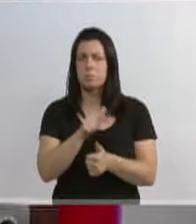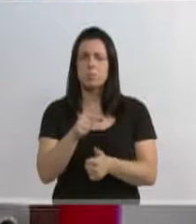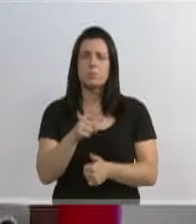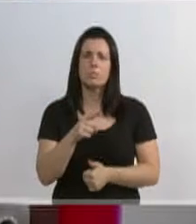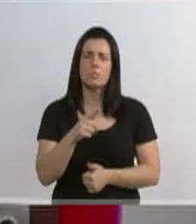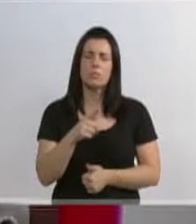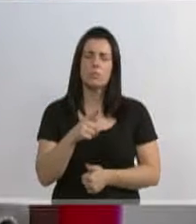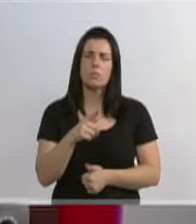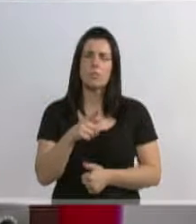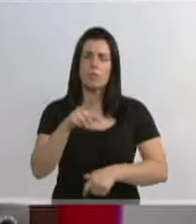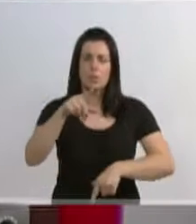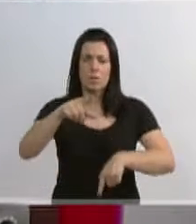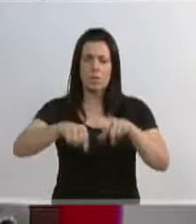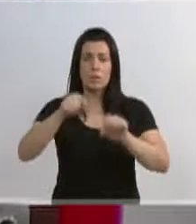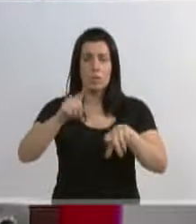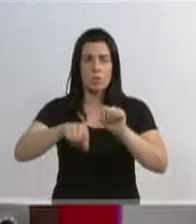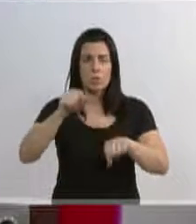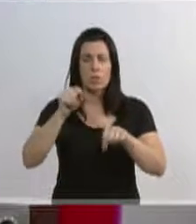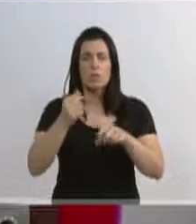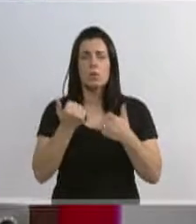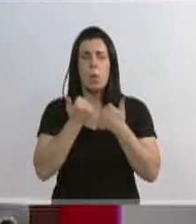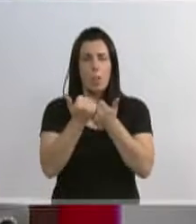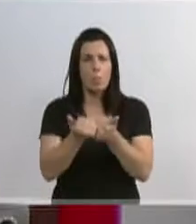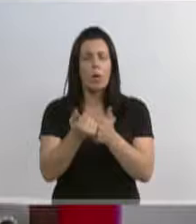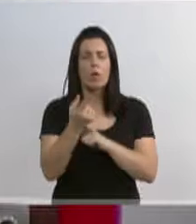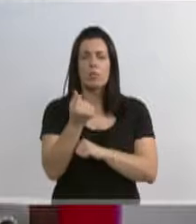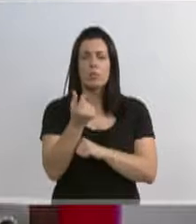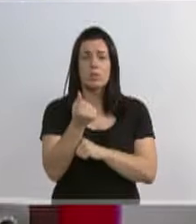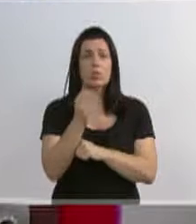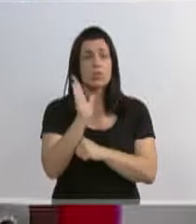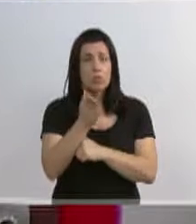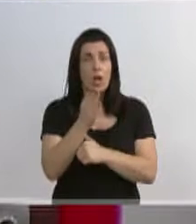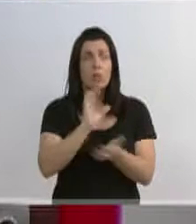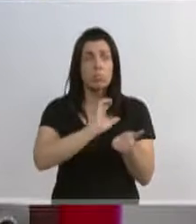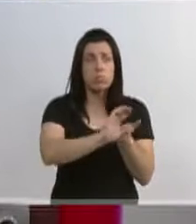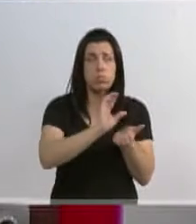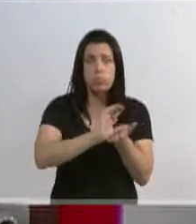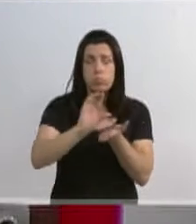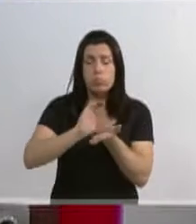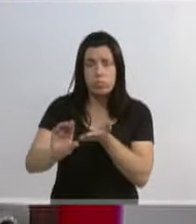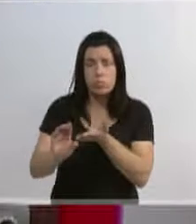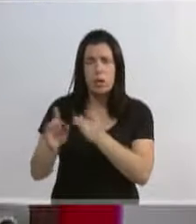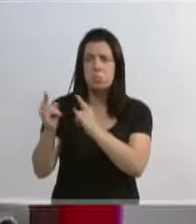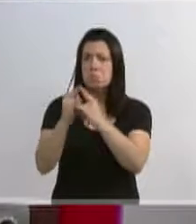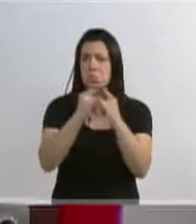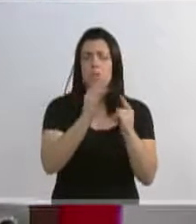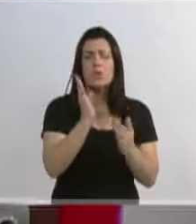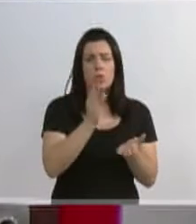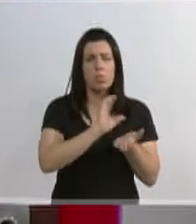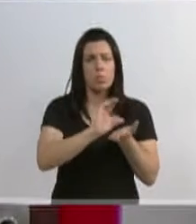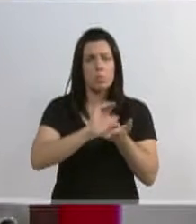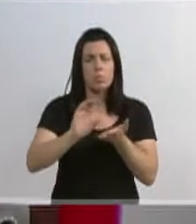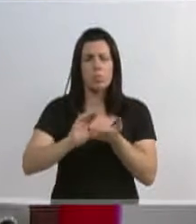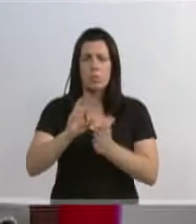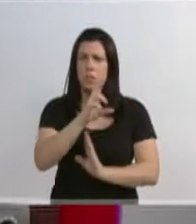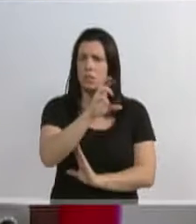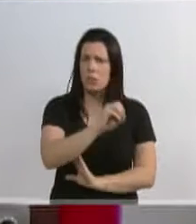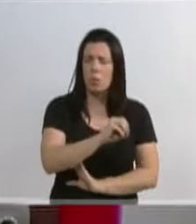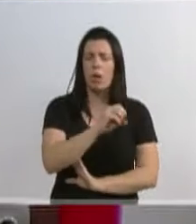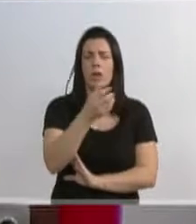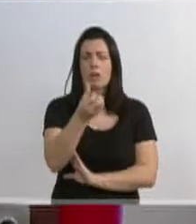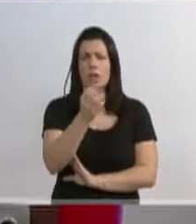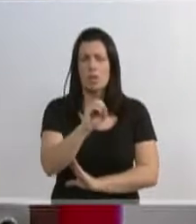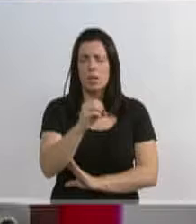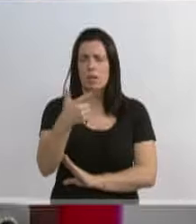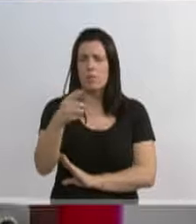sido elencados para recebimento desse apoio financeiro, já receberam, inclusive valores até bem maiores, 50 mil, 60 mil,